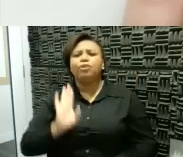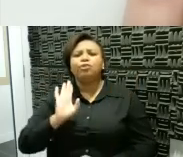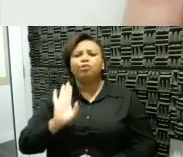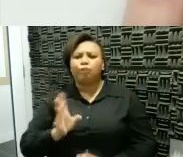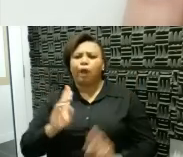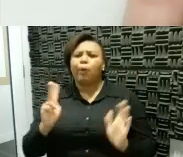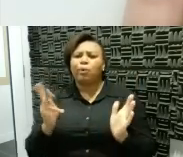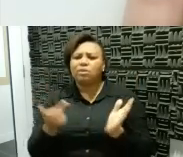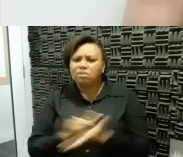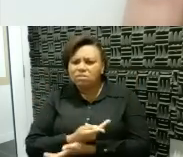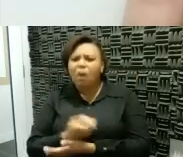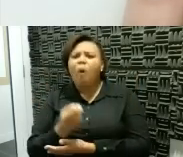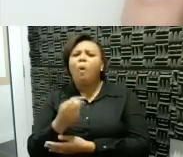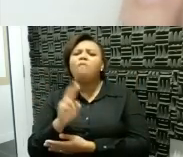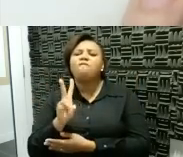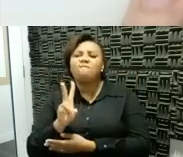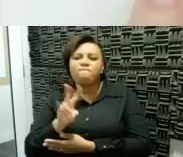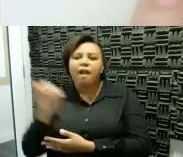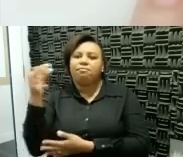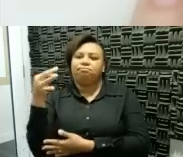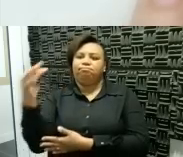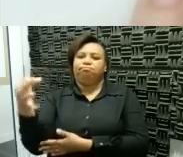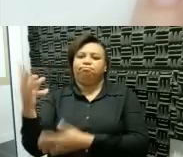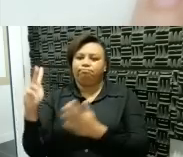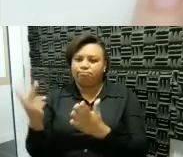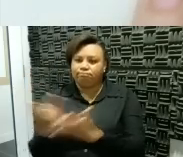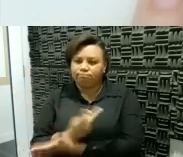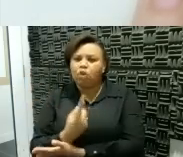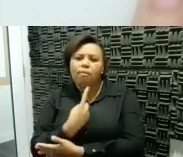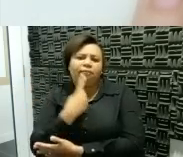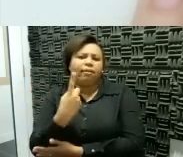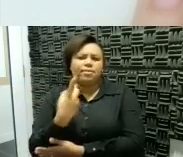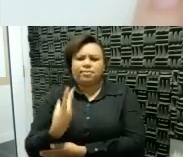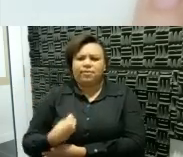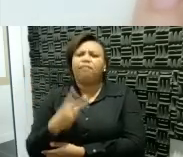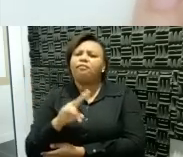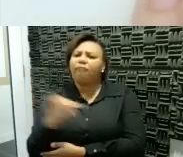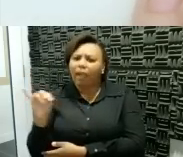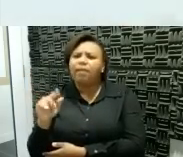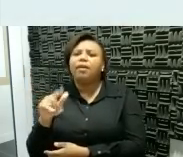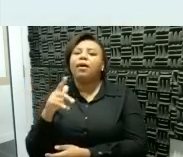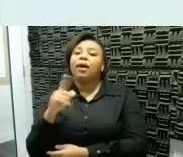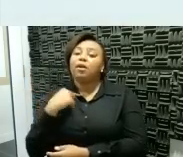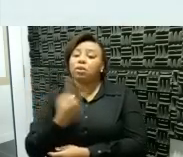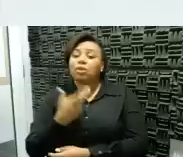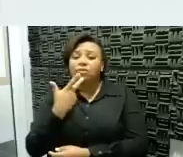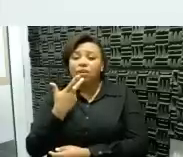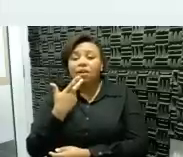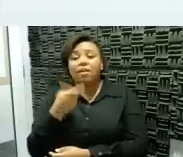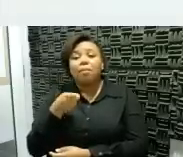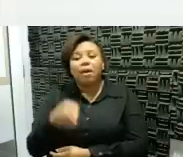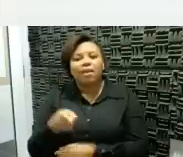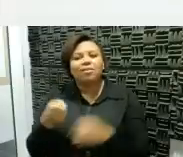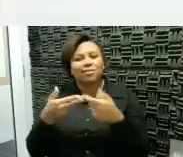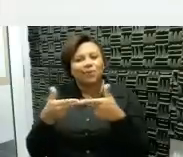passar enfim alguma vez na nossa vida a gente fala né que essas situações a gente acaba tendo